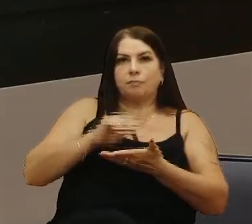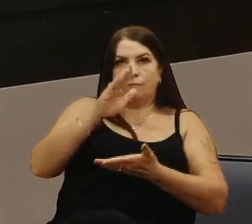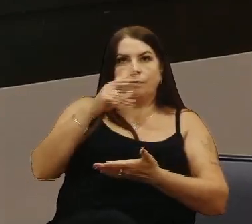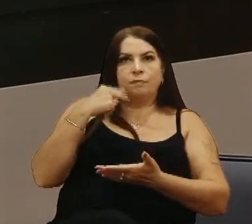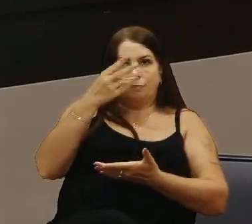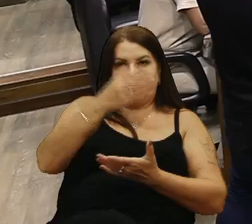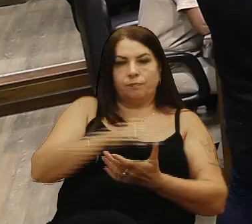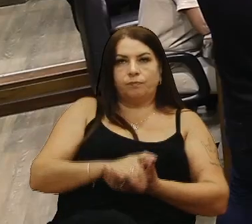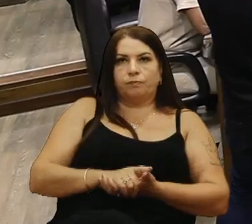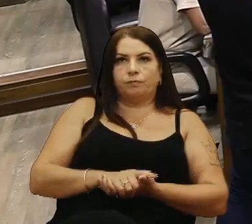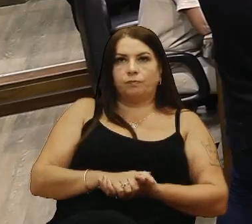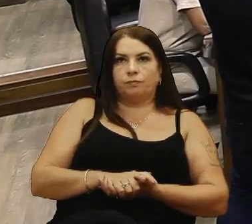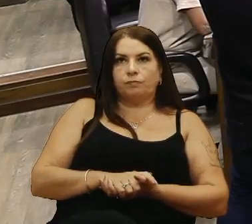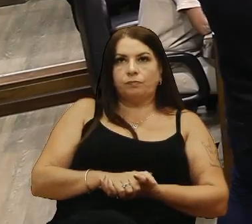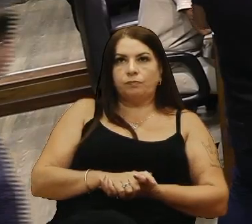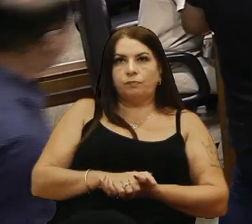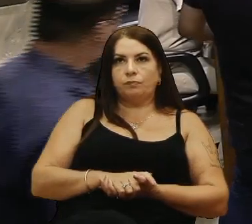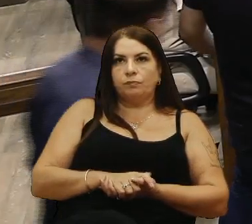De imediato, vereador.